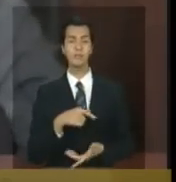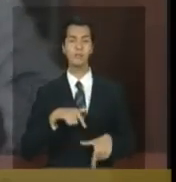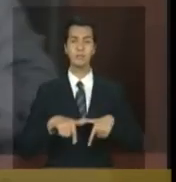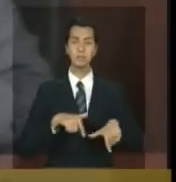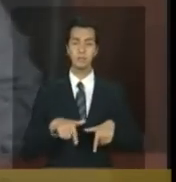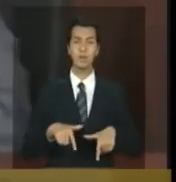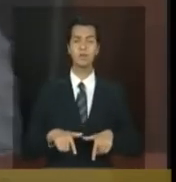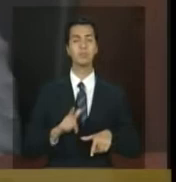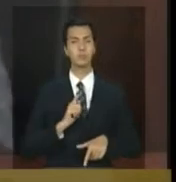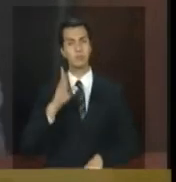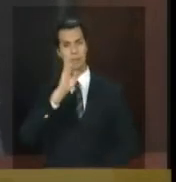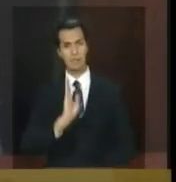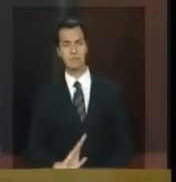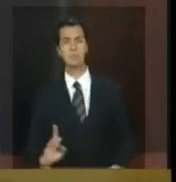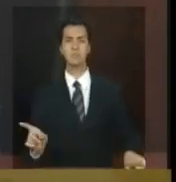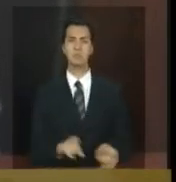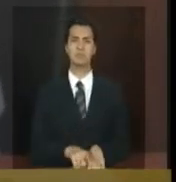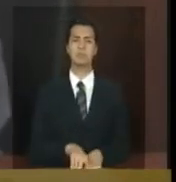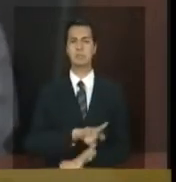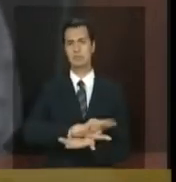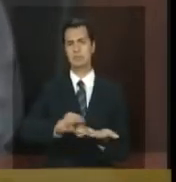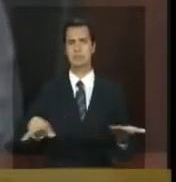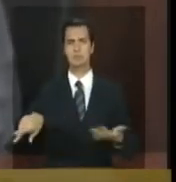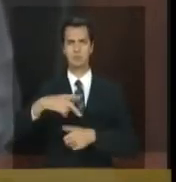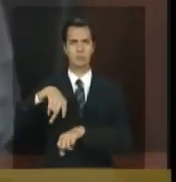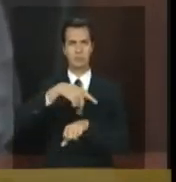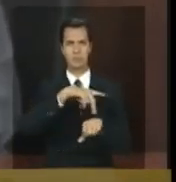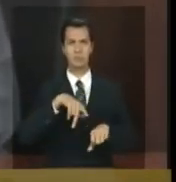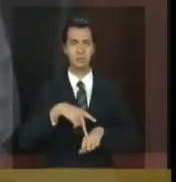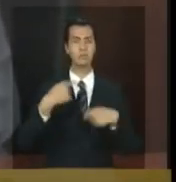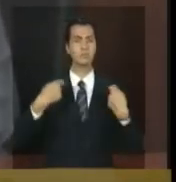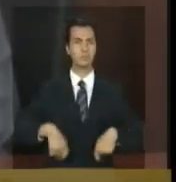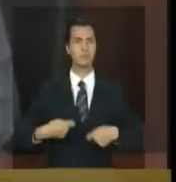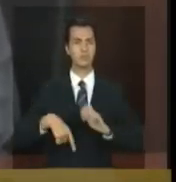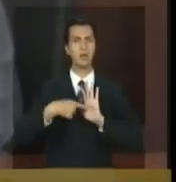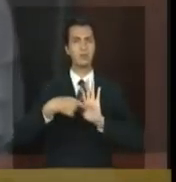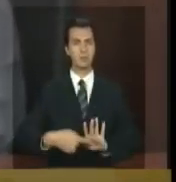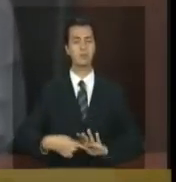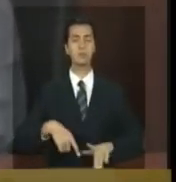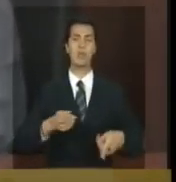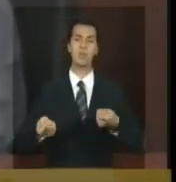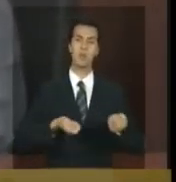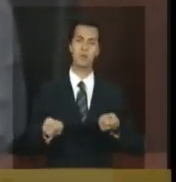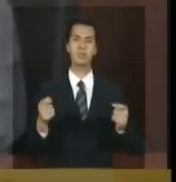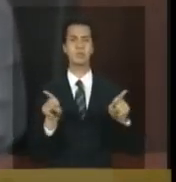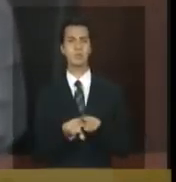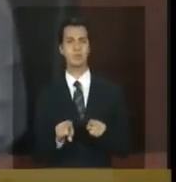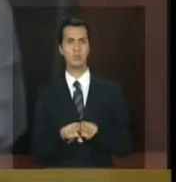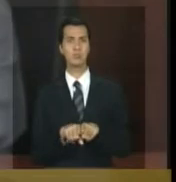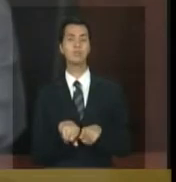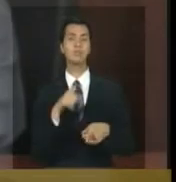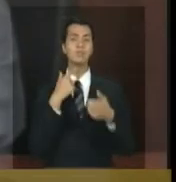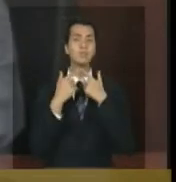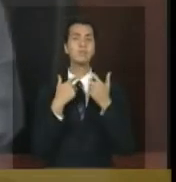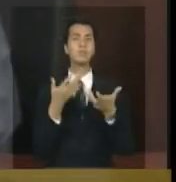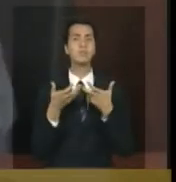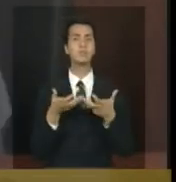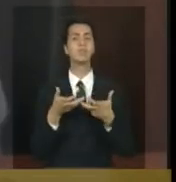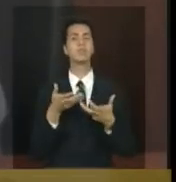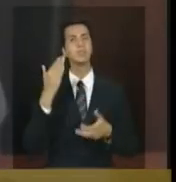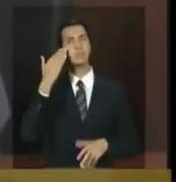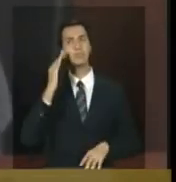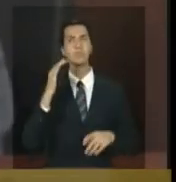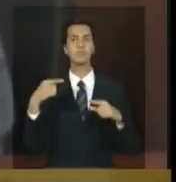o Brasil e outros países parceiros devem apresentar, negociar e buscar no entendimento multilateral,